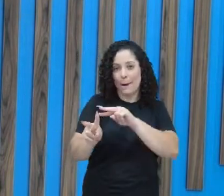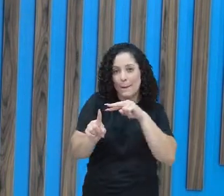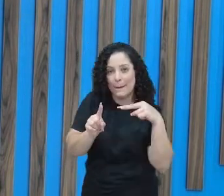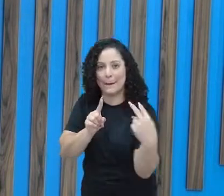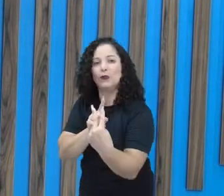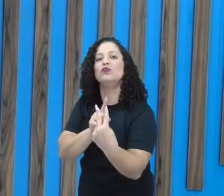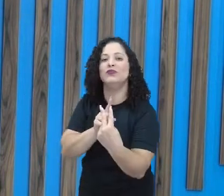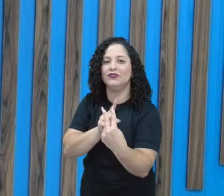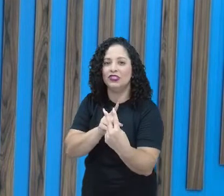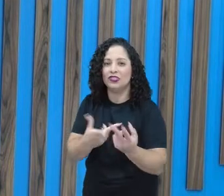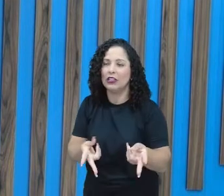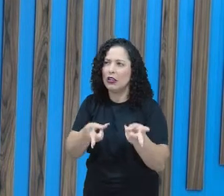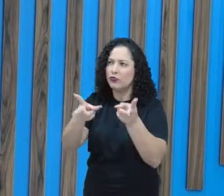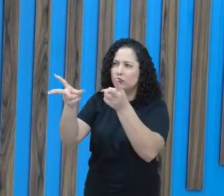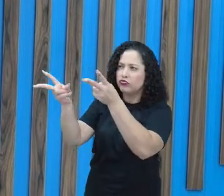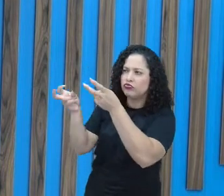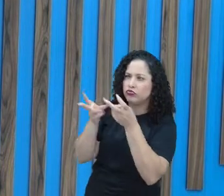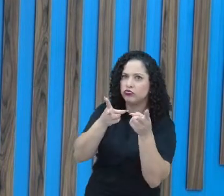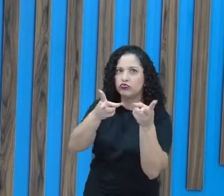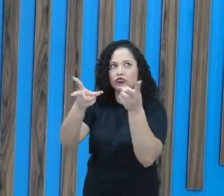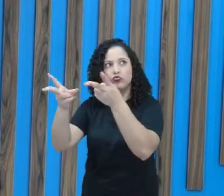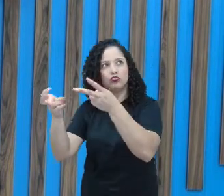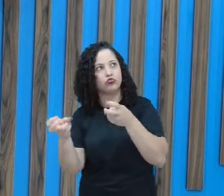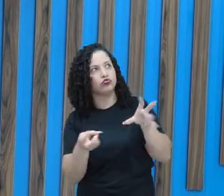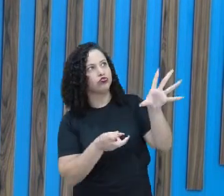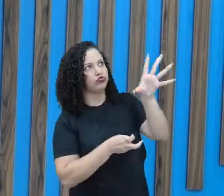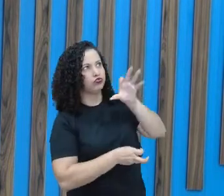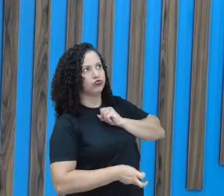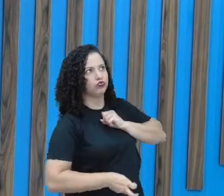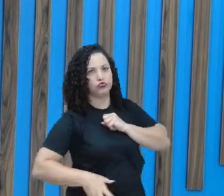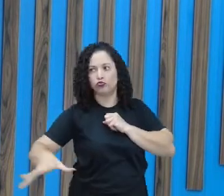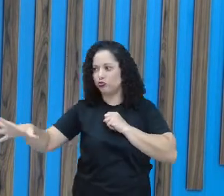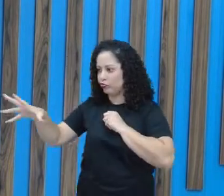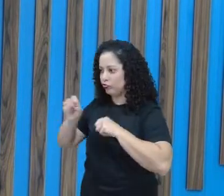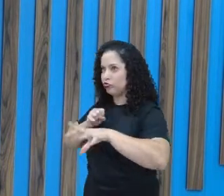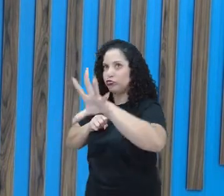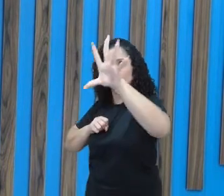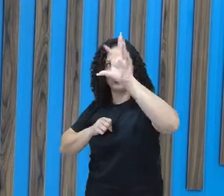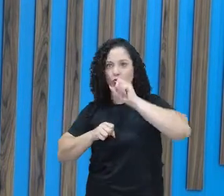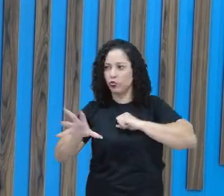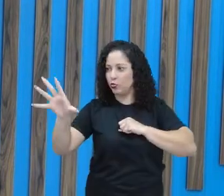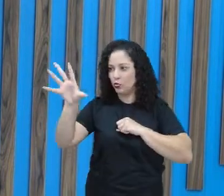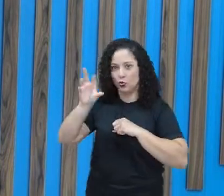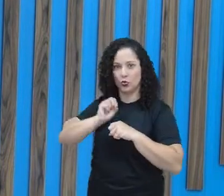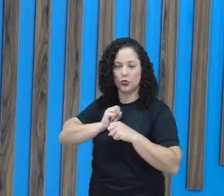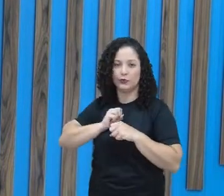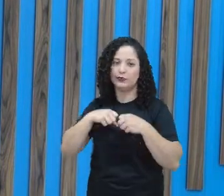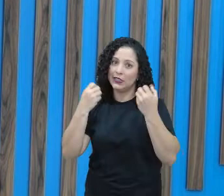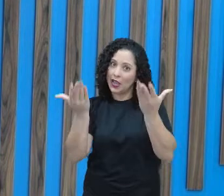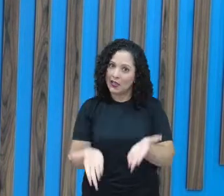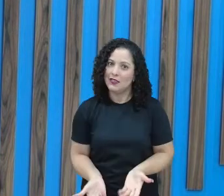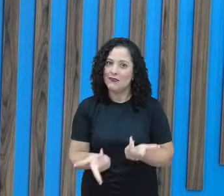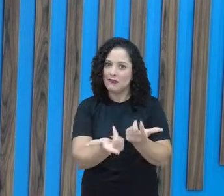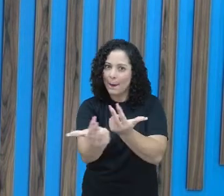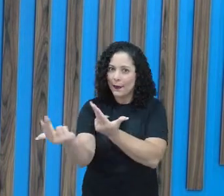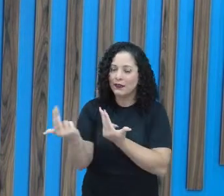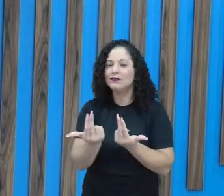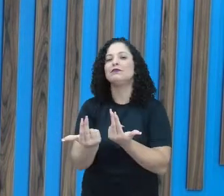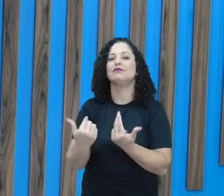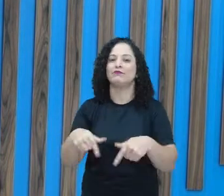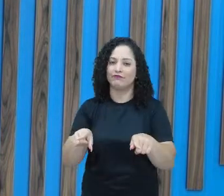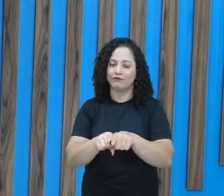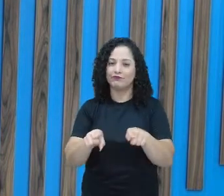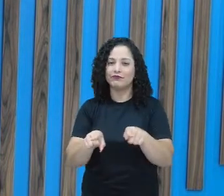a memória, ela pega essa peça, assim, é impossível você rememorar tudo. Então a ficção, ela entra um pouco para suprir